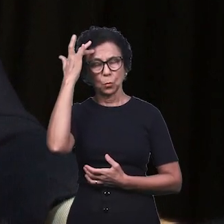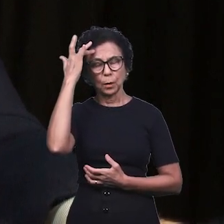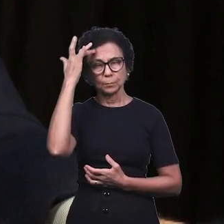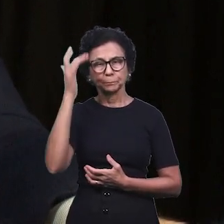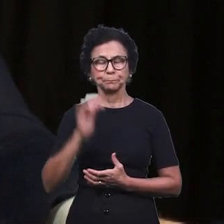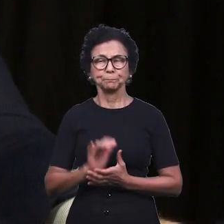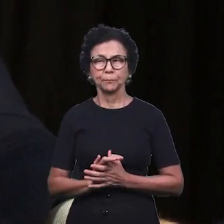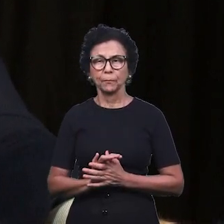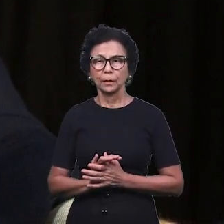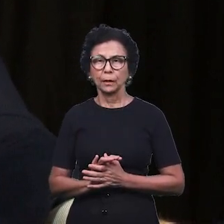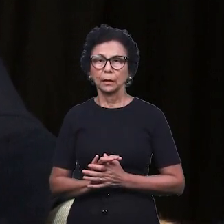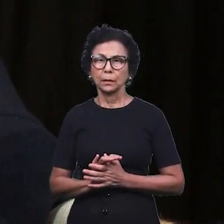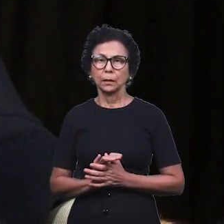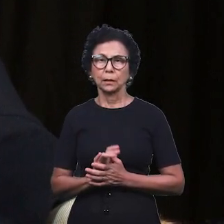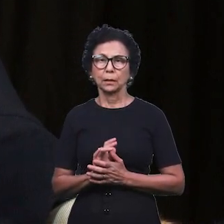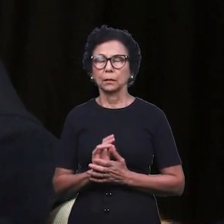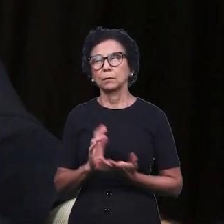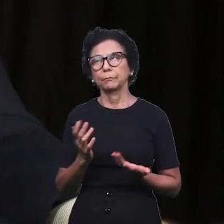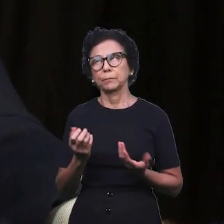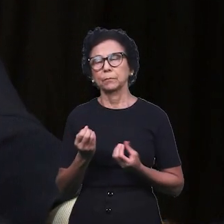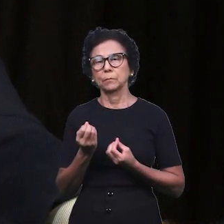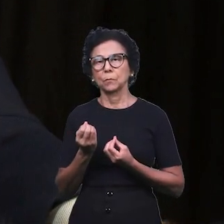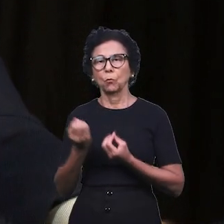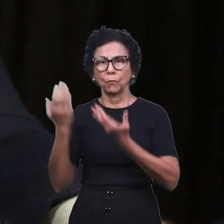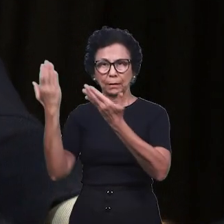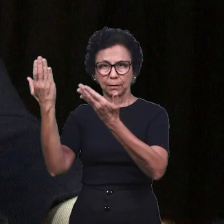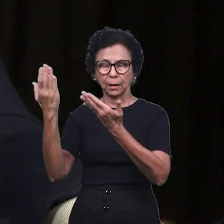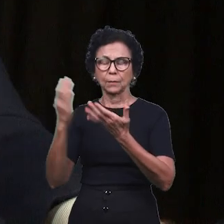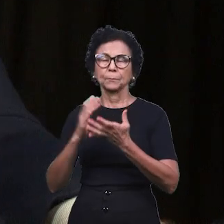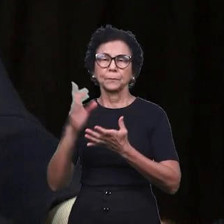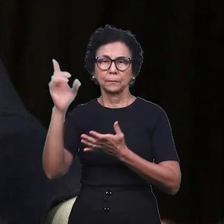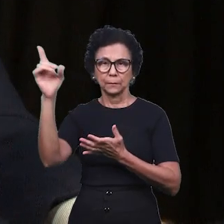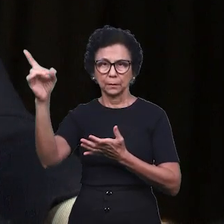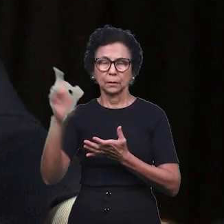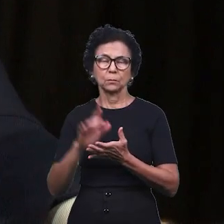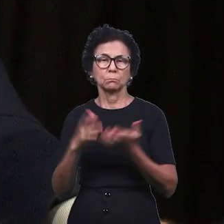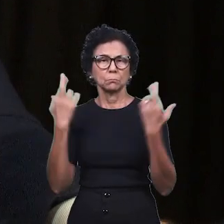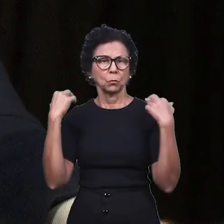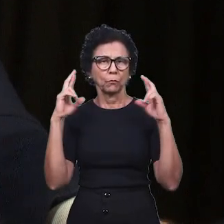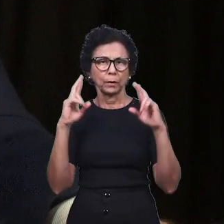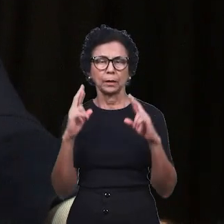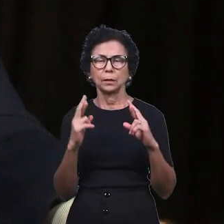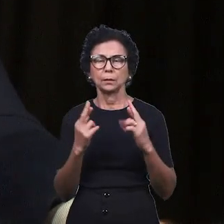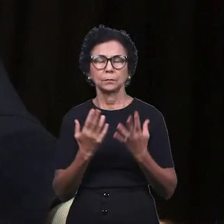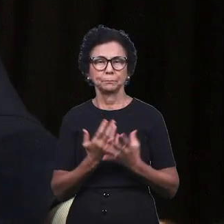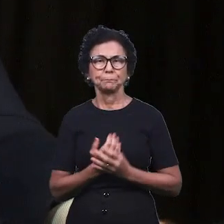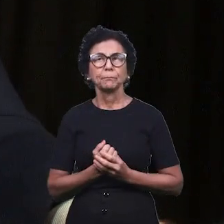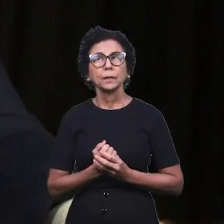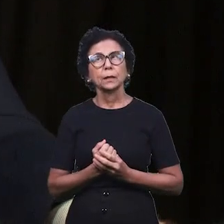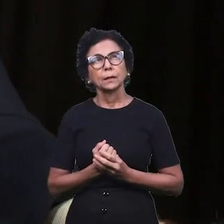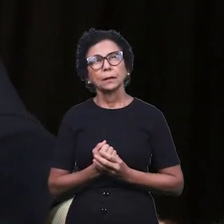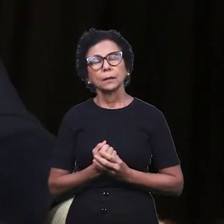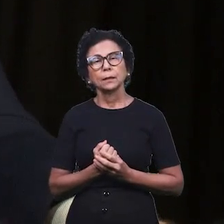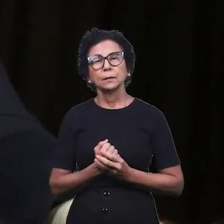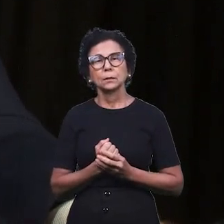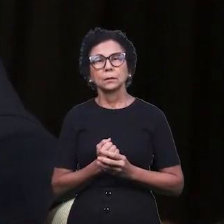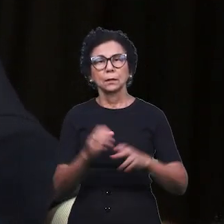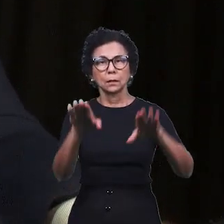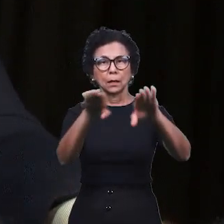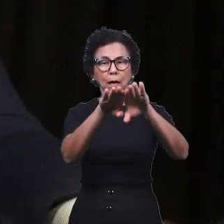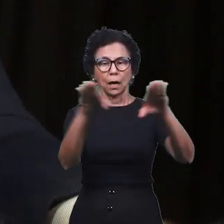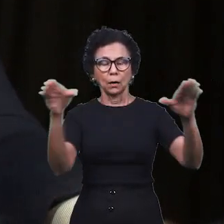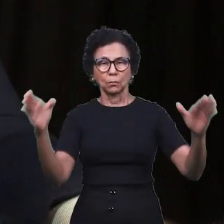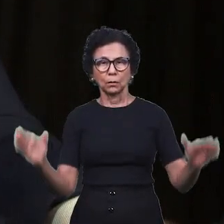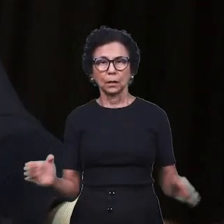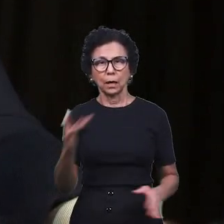Dali para adiante, ou dali por diante, o que era levado à presença de Deus, na verdade, era o resultado